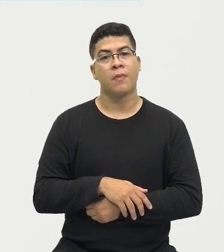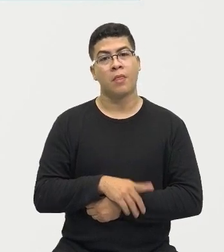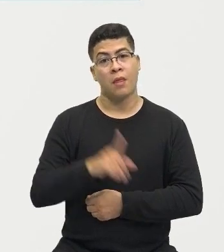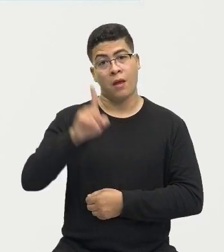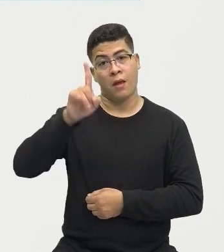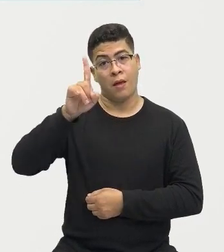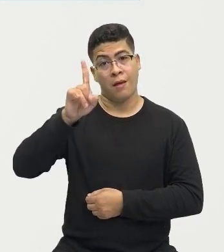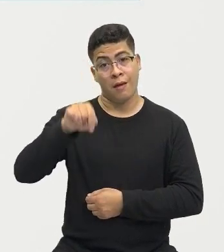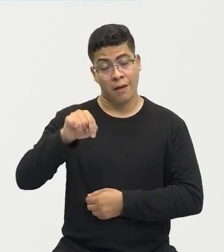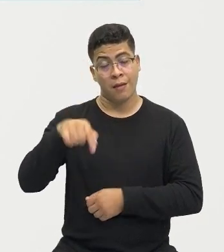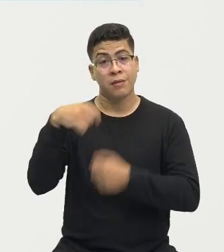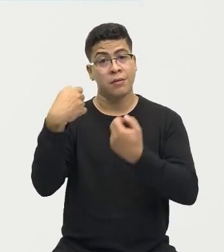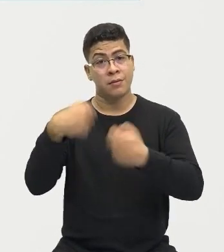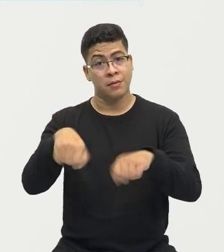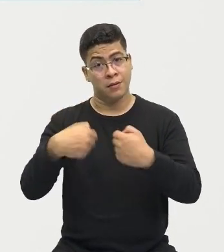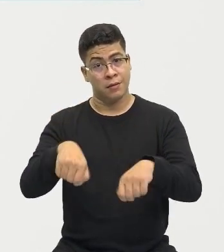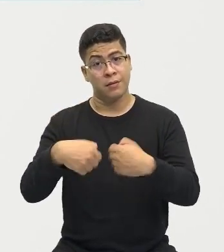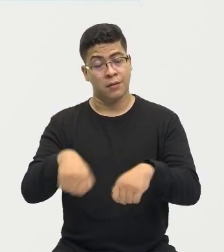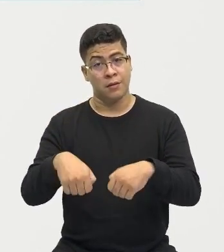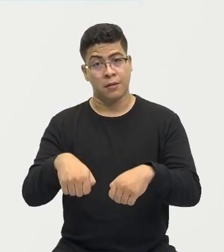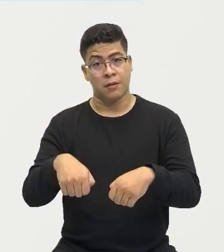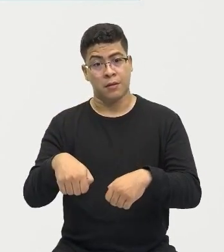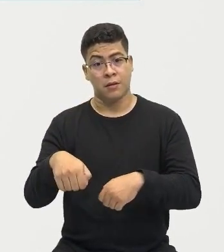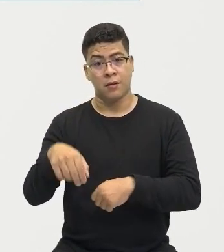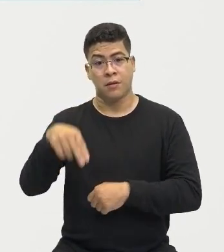se eu disser bem assim, é necessário,